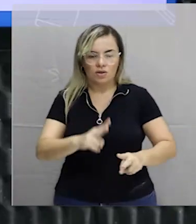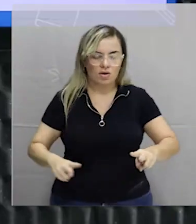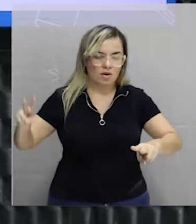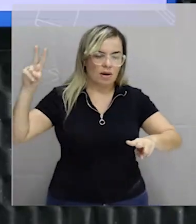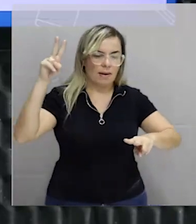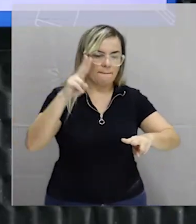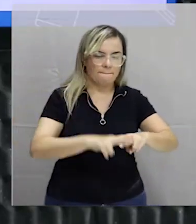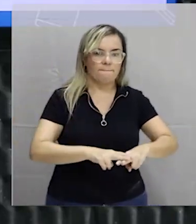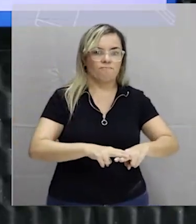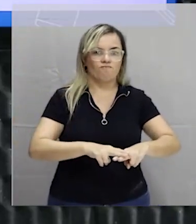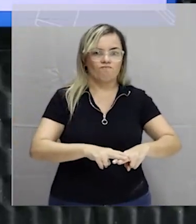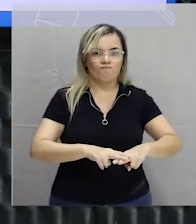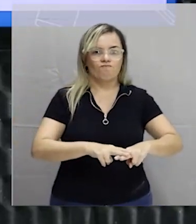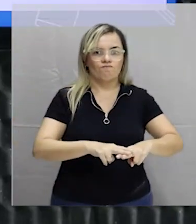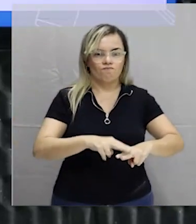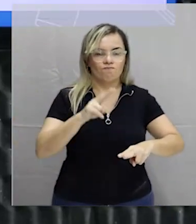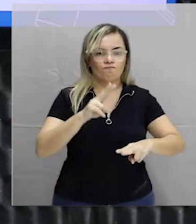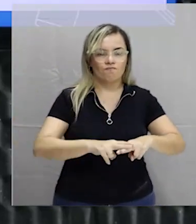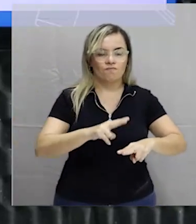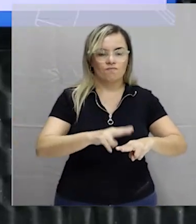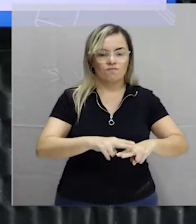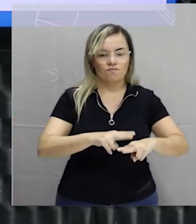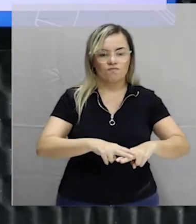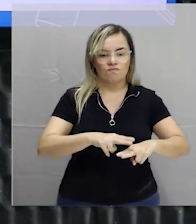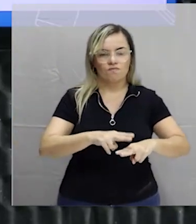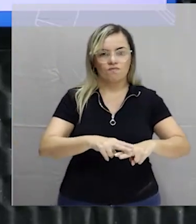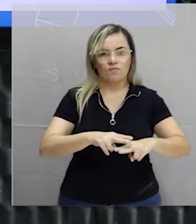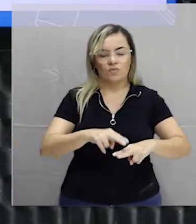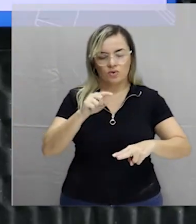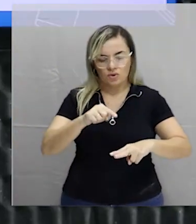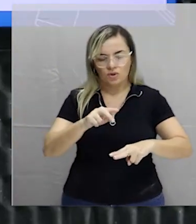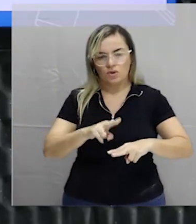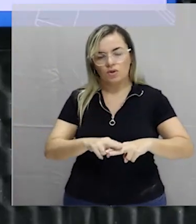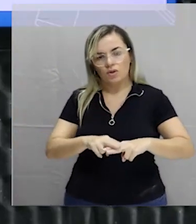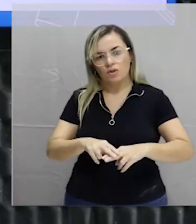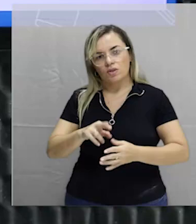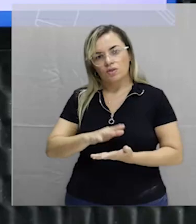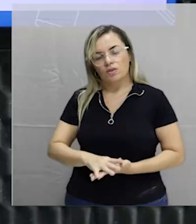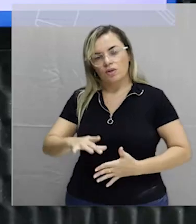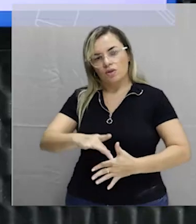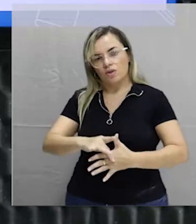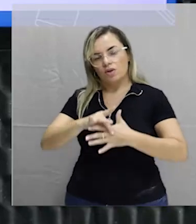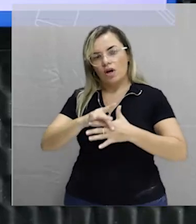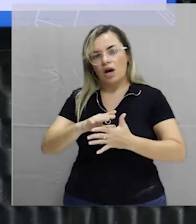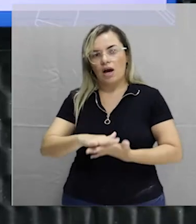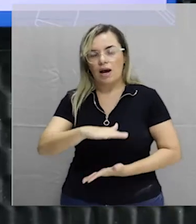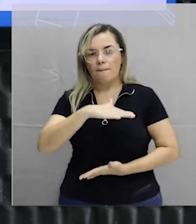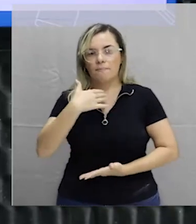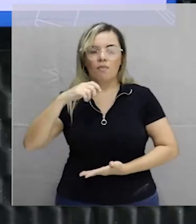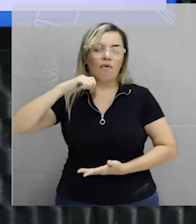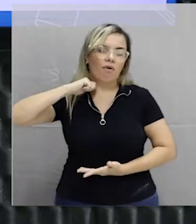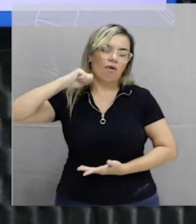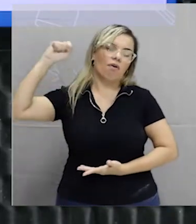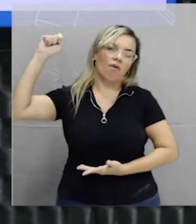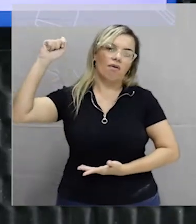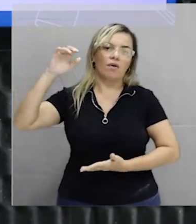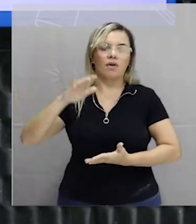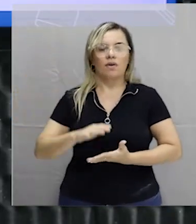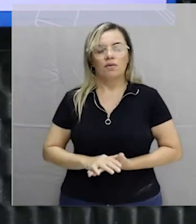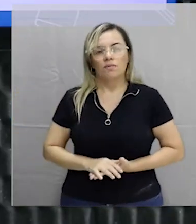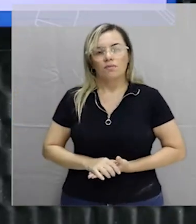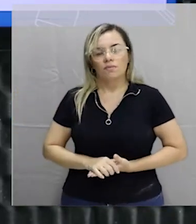condenados. Inclusive, Manuel Beckman é condenado à morte, ao enforcamento. Ele é